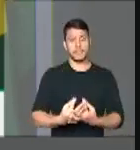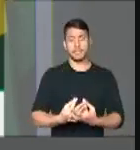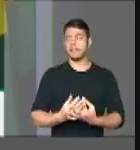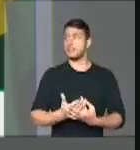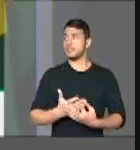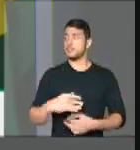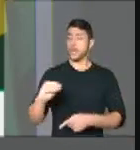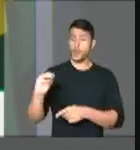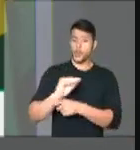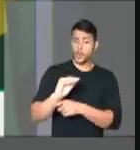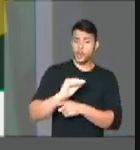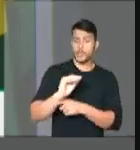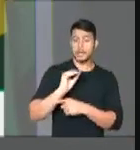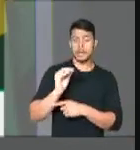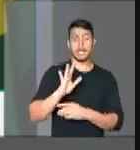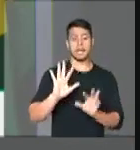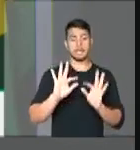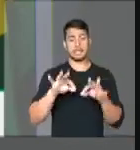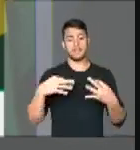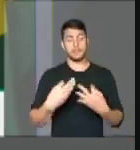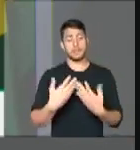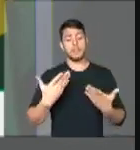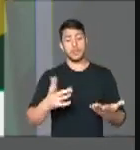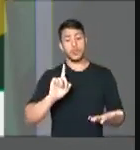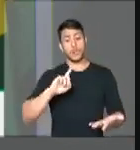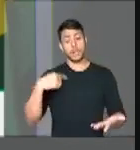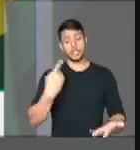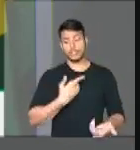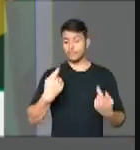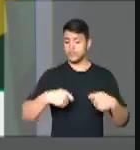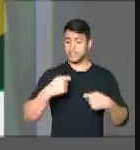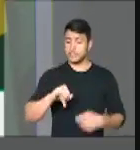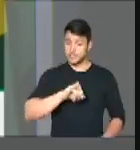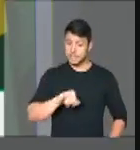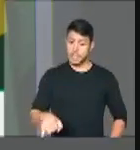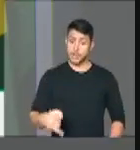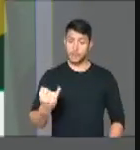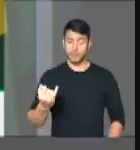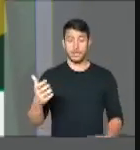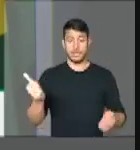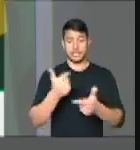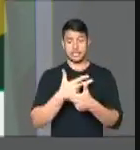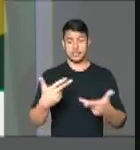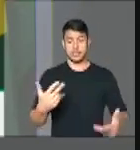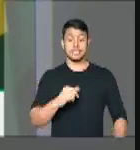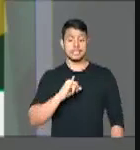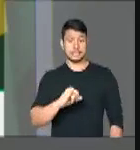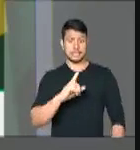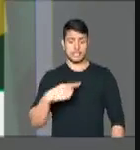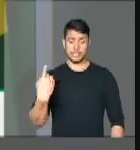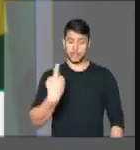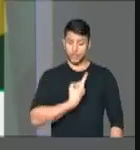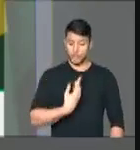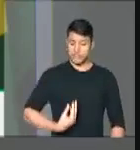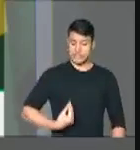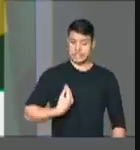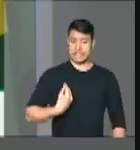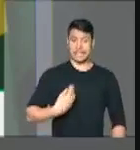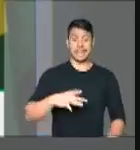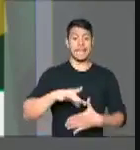pessoas queridas, para o seu país também. E a gente tem que aproveitar isso. Se a gente que está aqui, nós somos